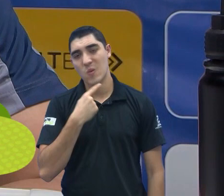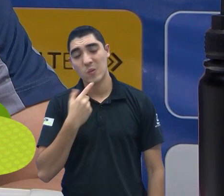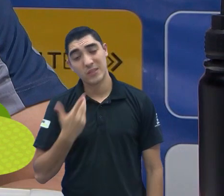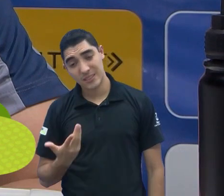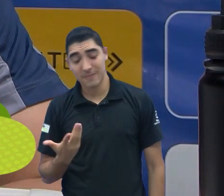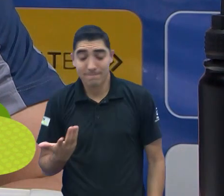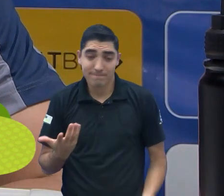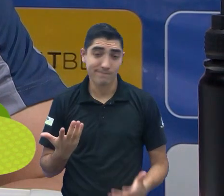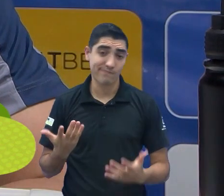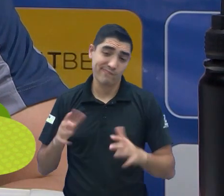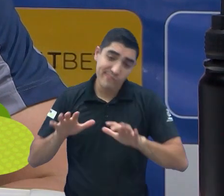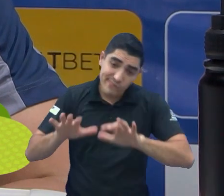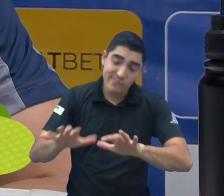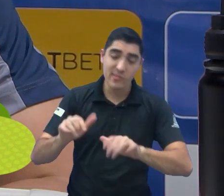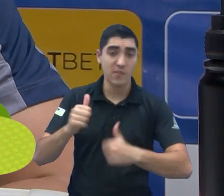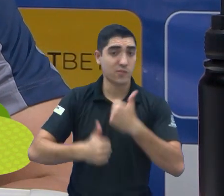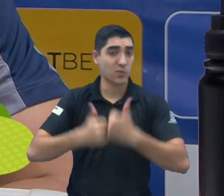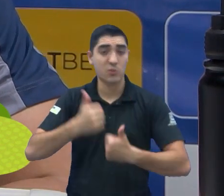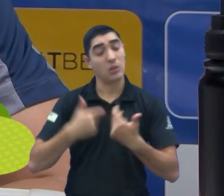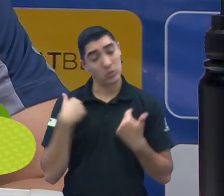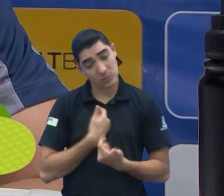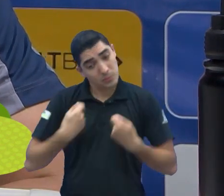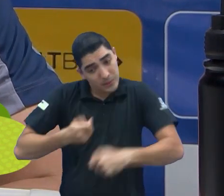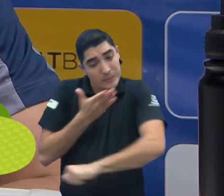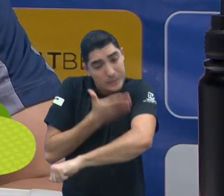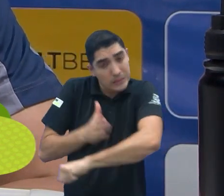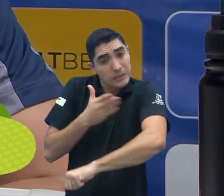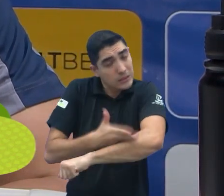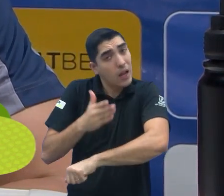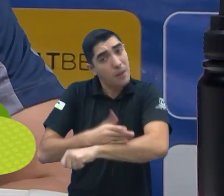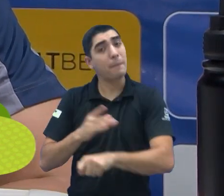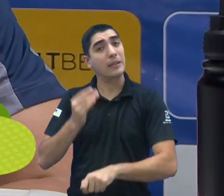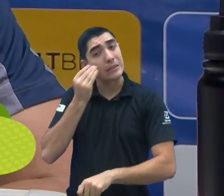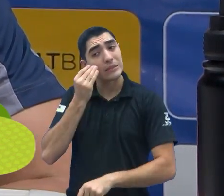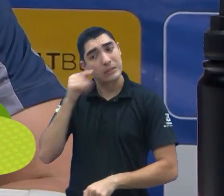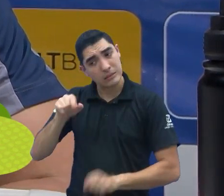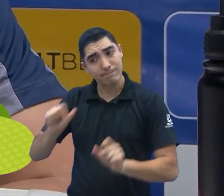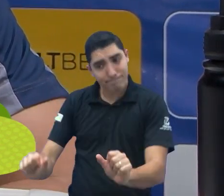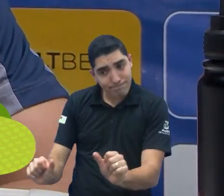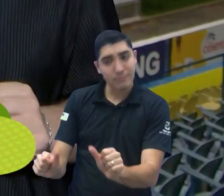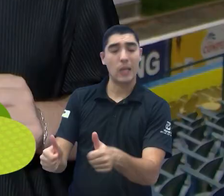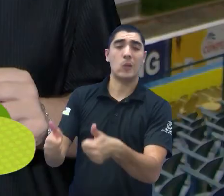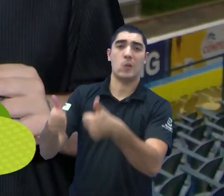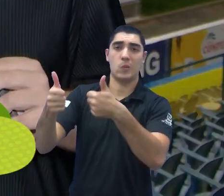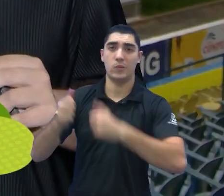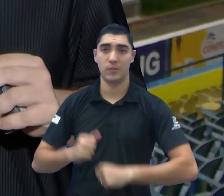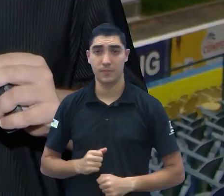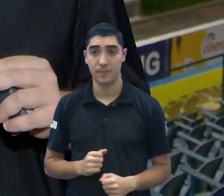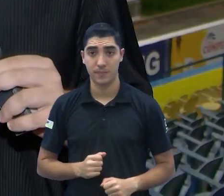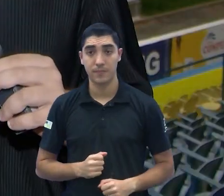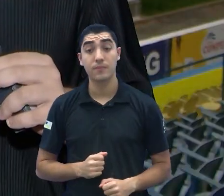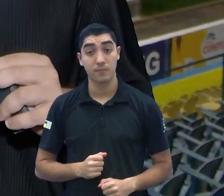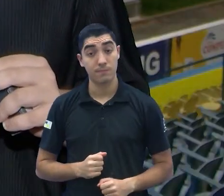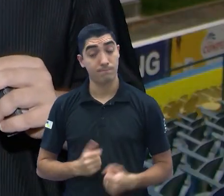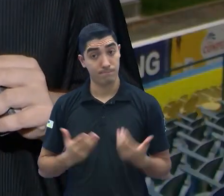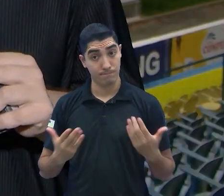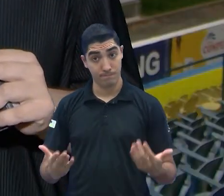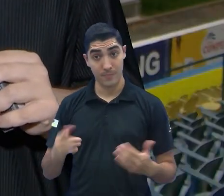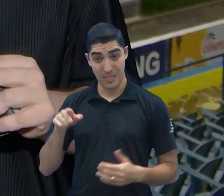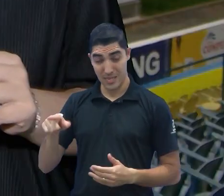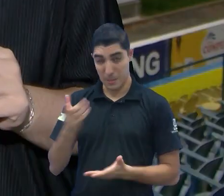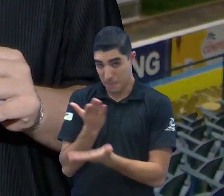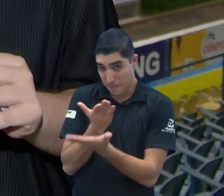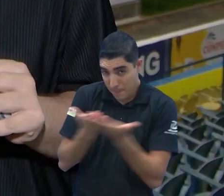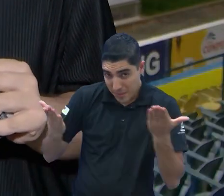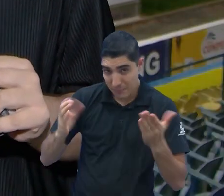gente tem que consertar para a gente sair dessa irregularidade que a gente está no momento. Depois da derrota para o Juventus, o São